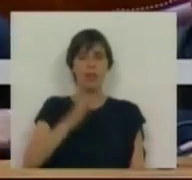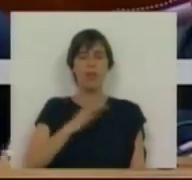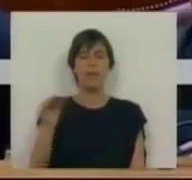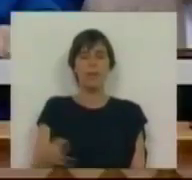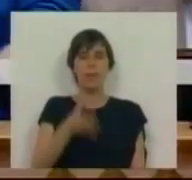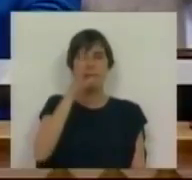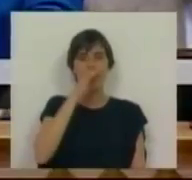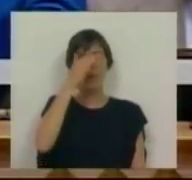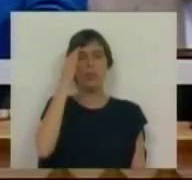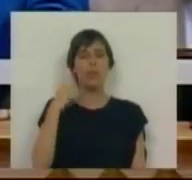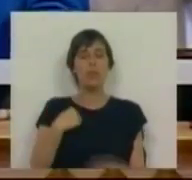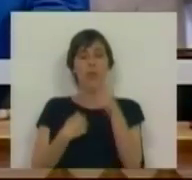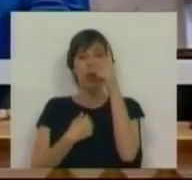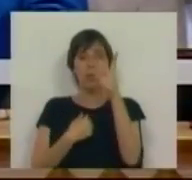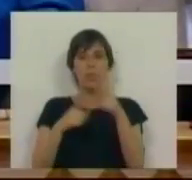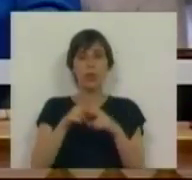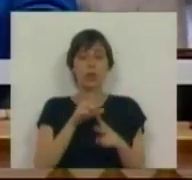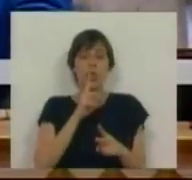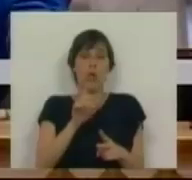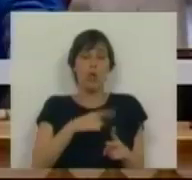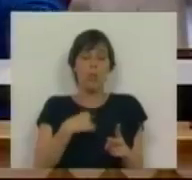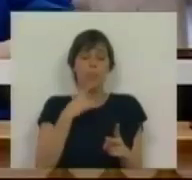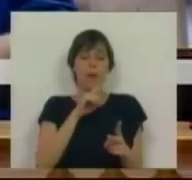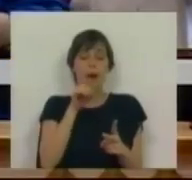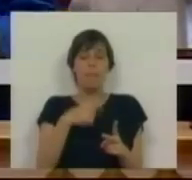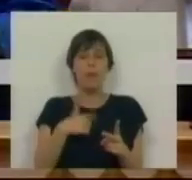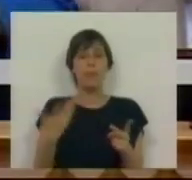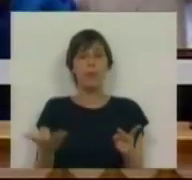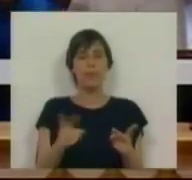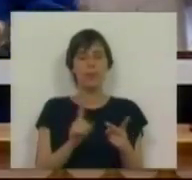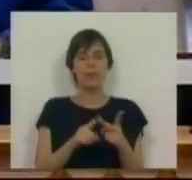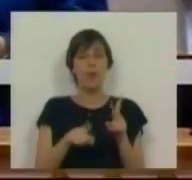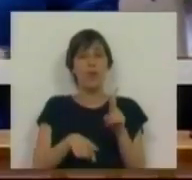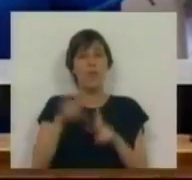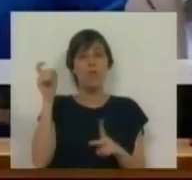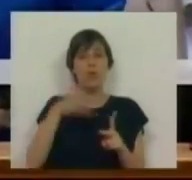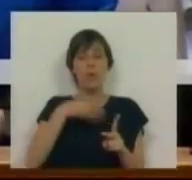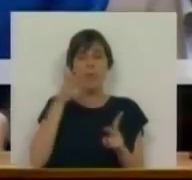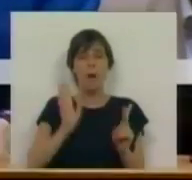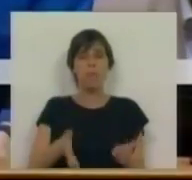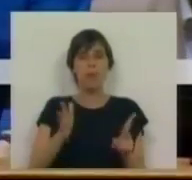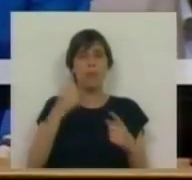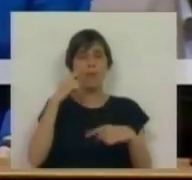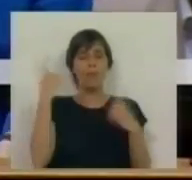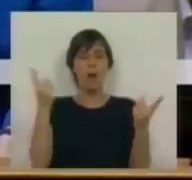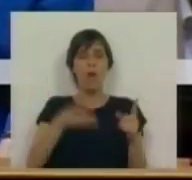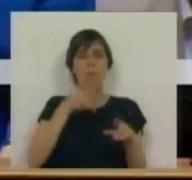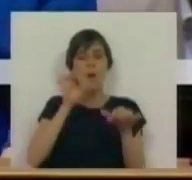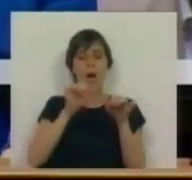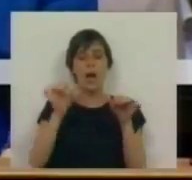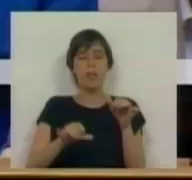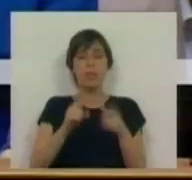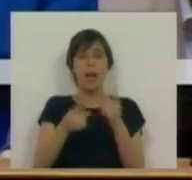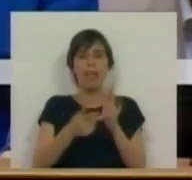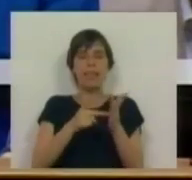Sr. Primeiro-Ministro, registro duas coisas: que não respondeu à minha pergunta e que fugiu a dar explicações ao país sob o argumento de que algo